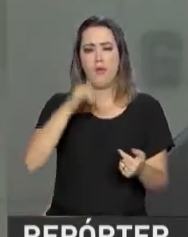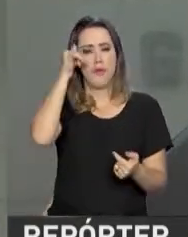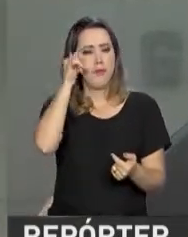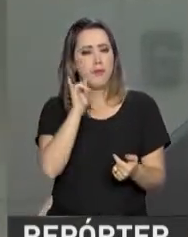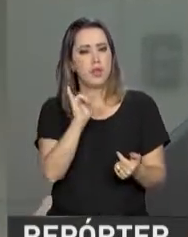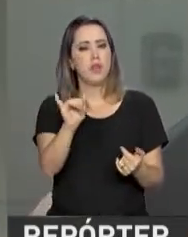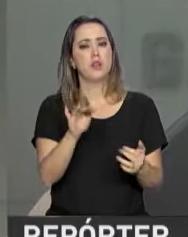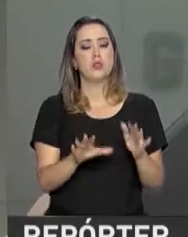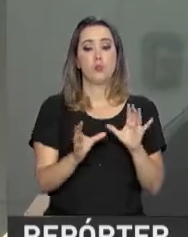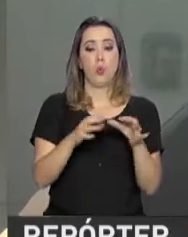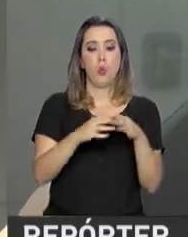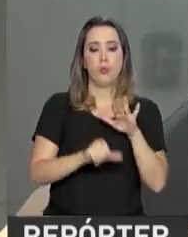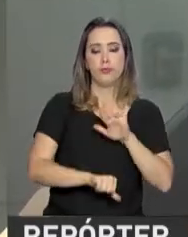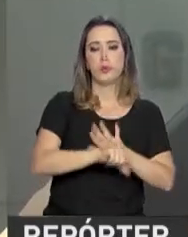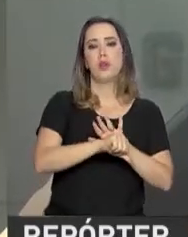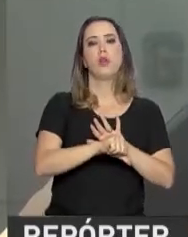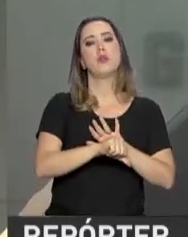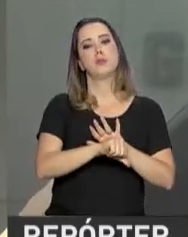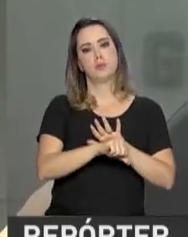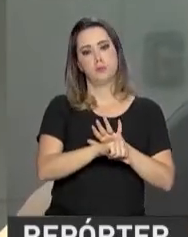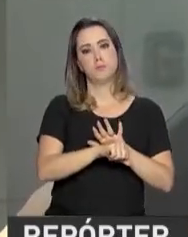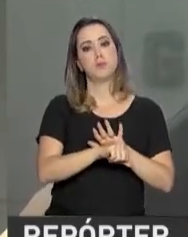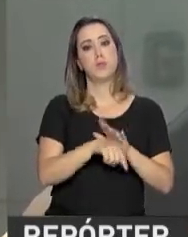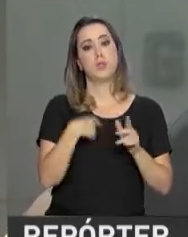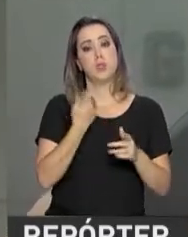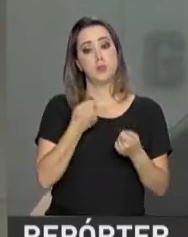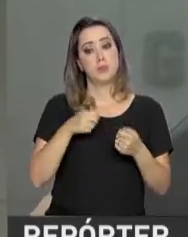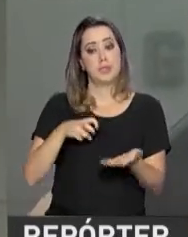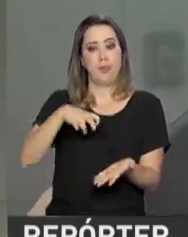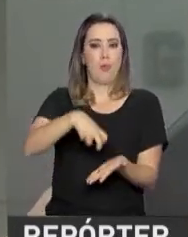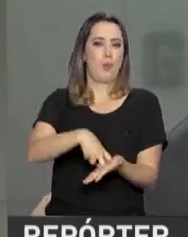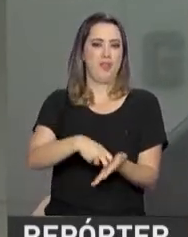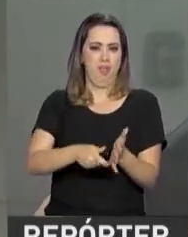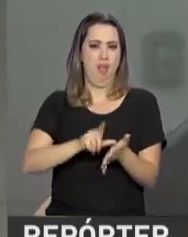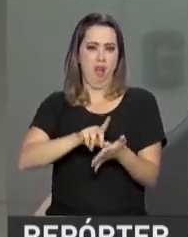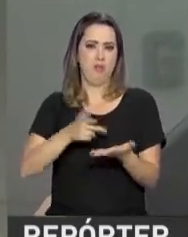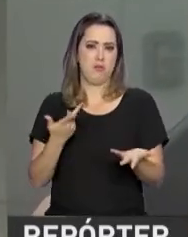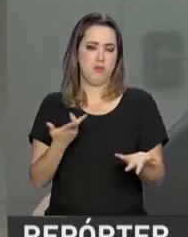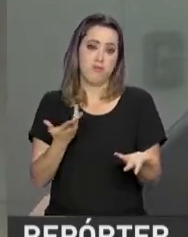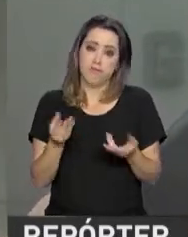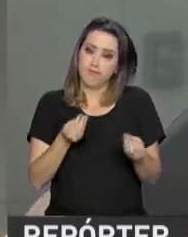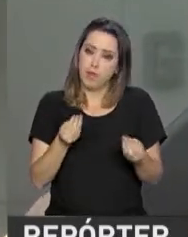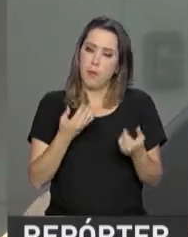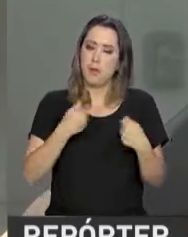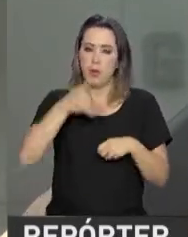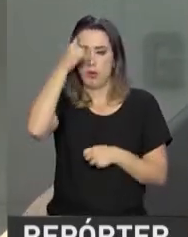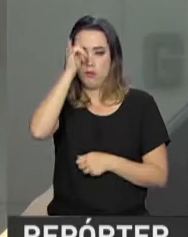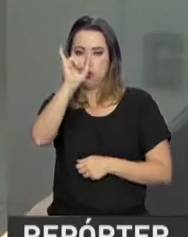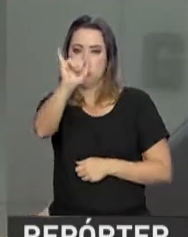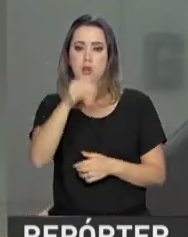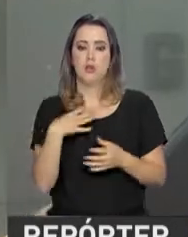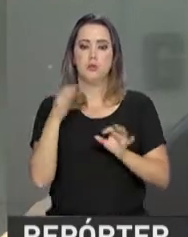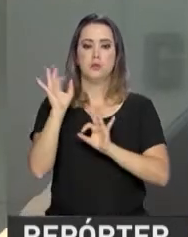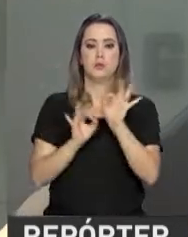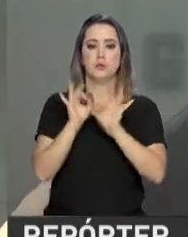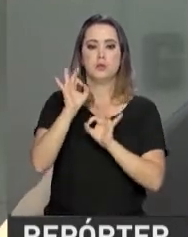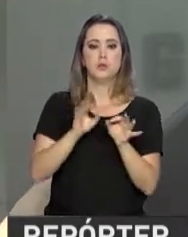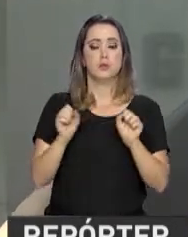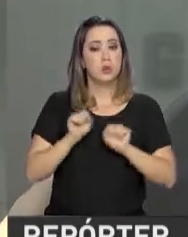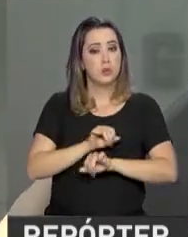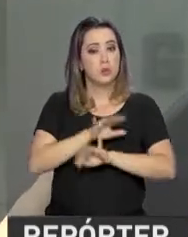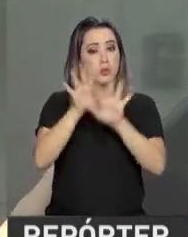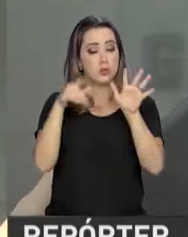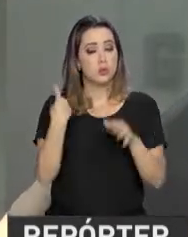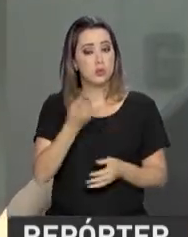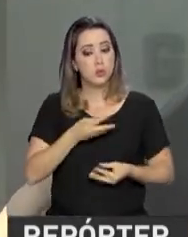puni-los e depois resgatá-los do crime organizado. Aqui reunimos todos os ministérios e traçamos uma política muito clara.